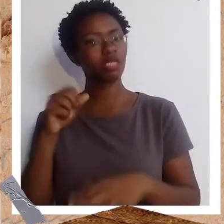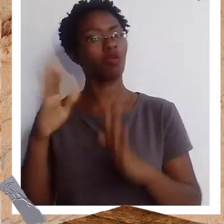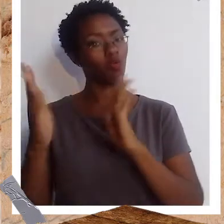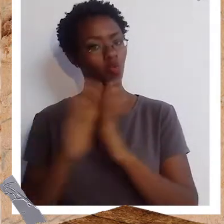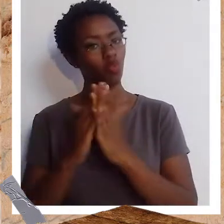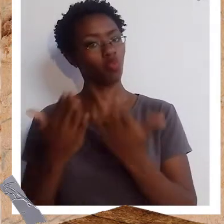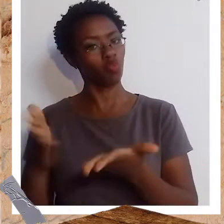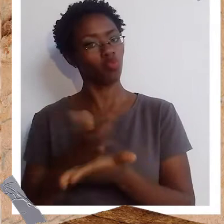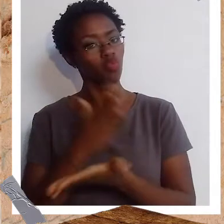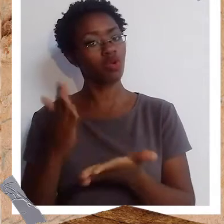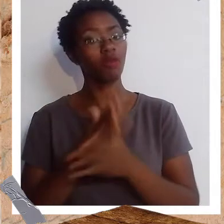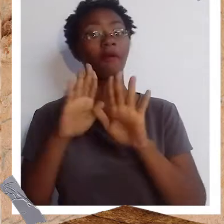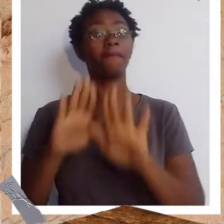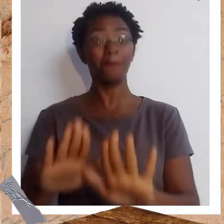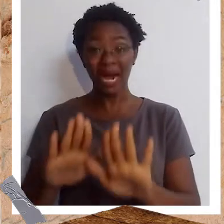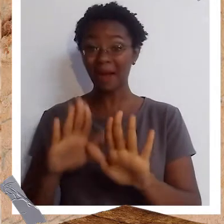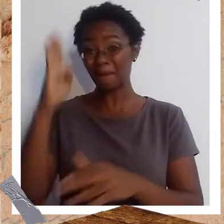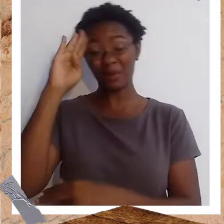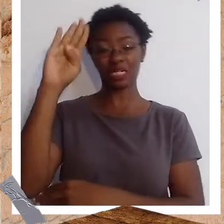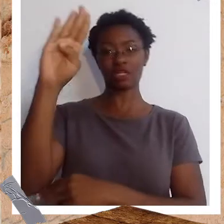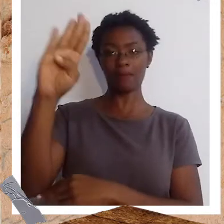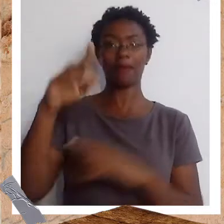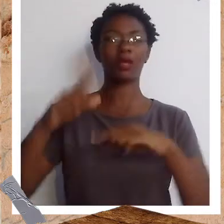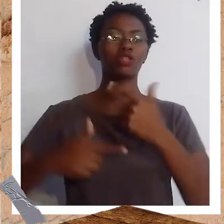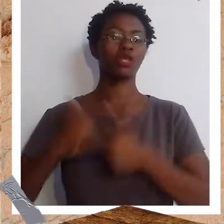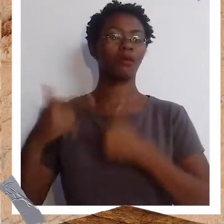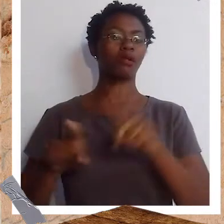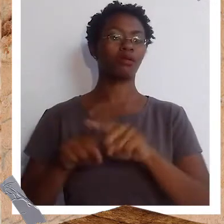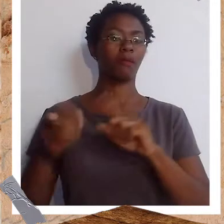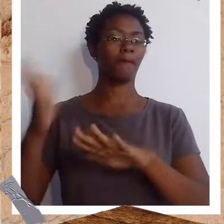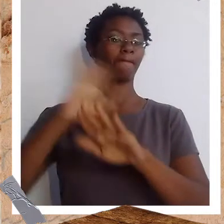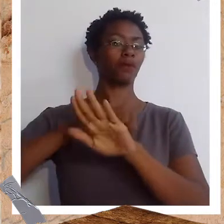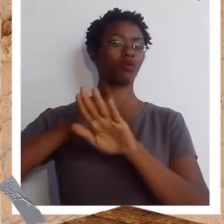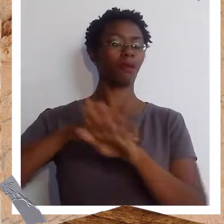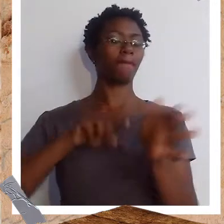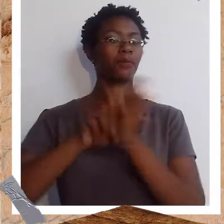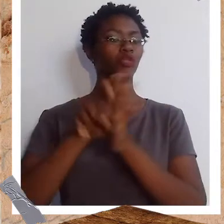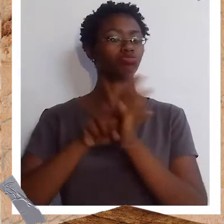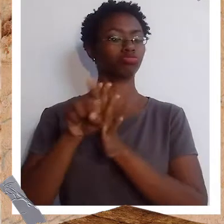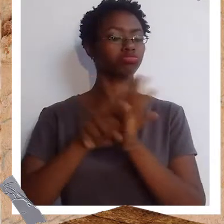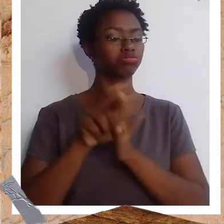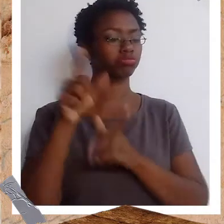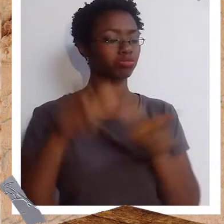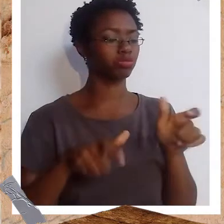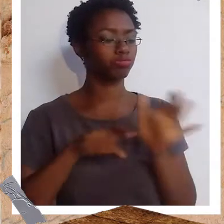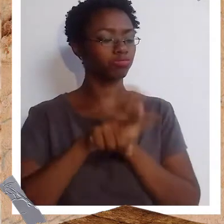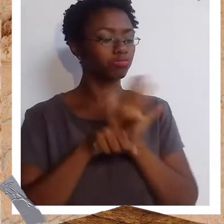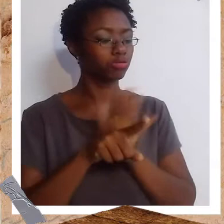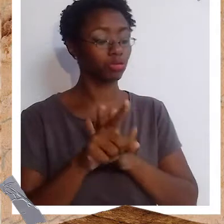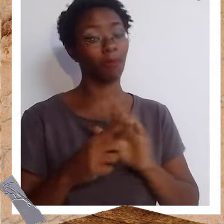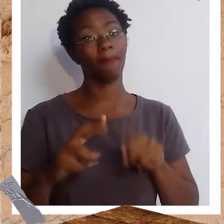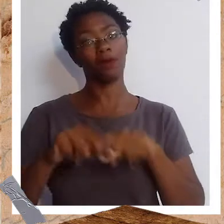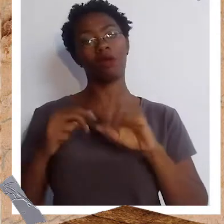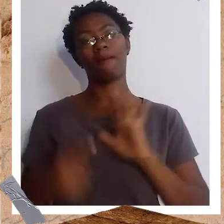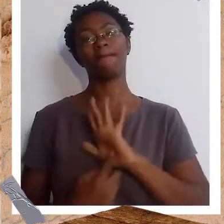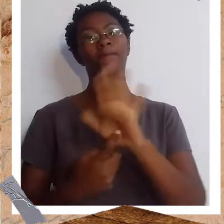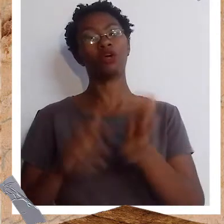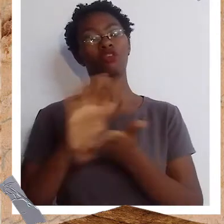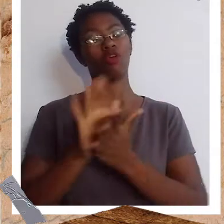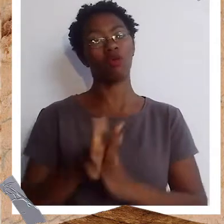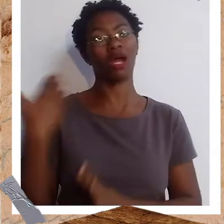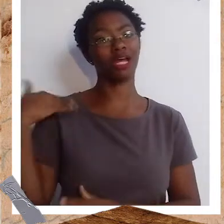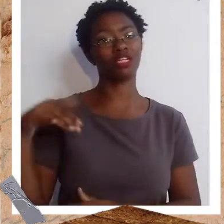sobretudo, para os pesquisadores, pesquisadoras, irmos além, para entendermos que nesse processo é que se revela o racismo editorial, é